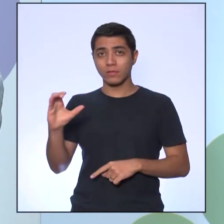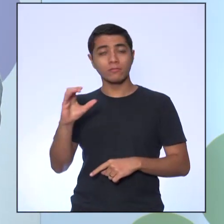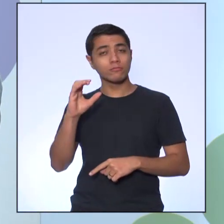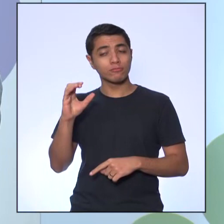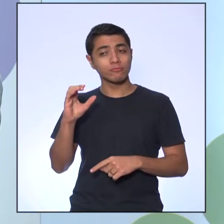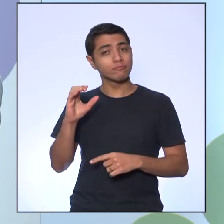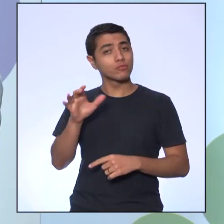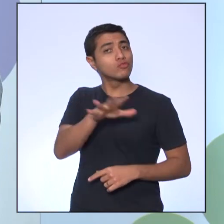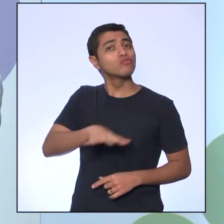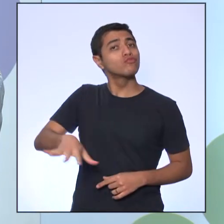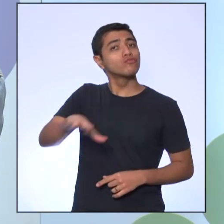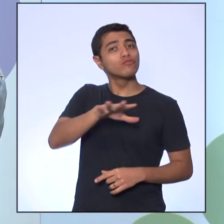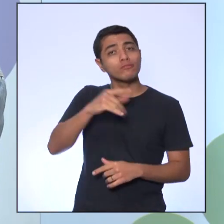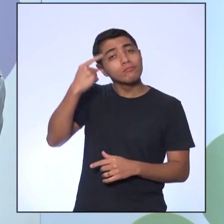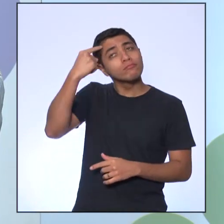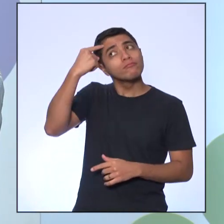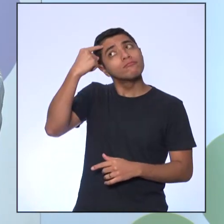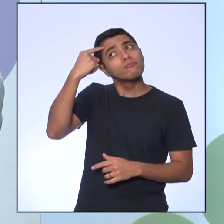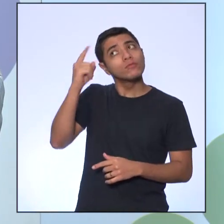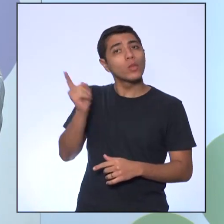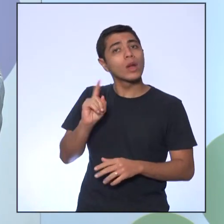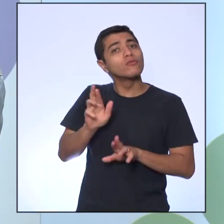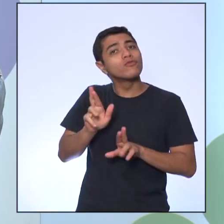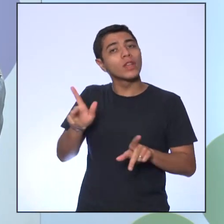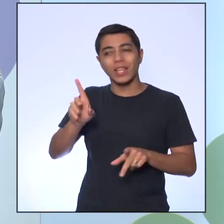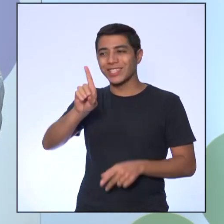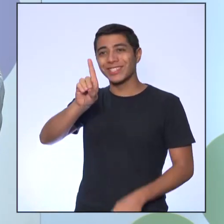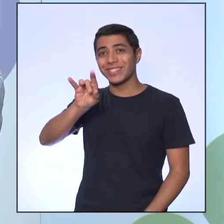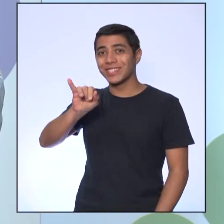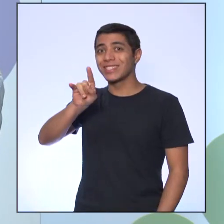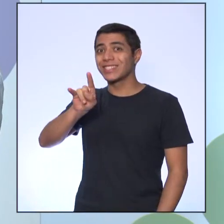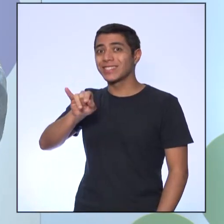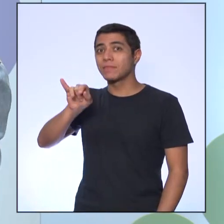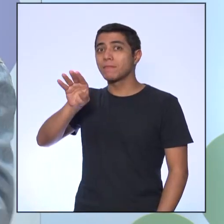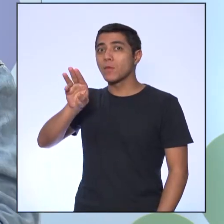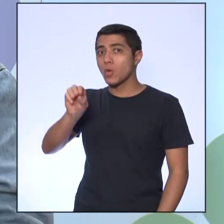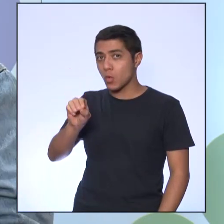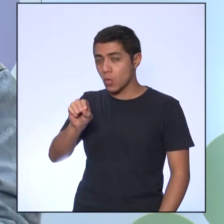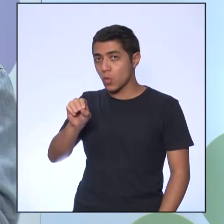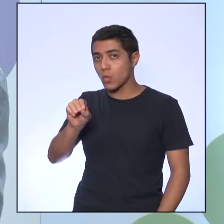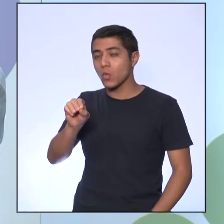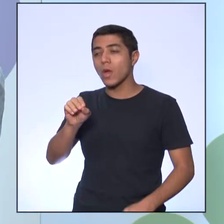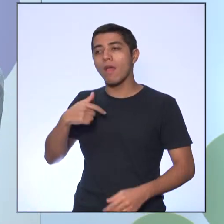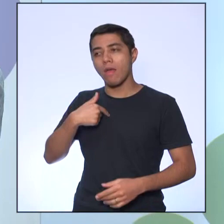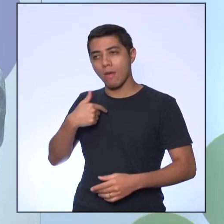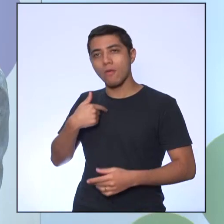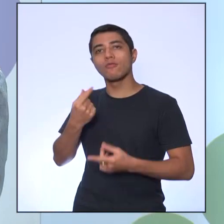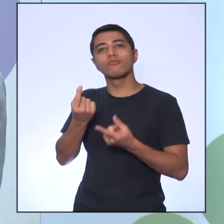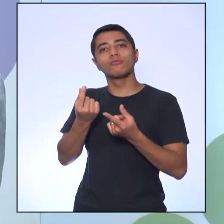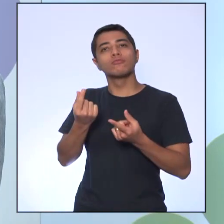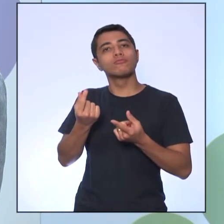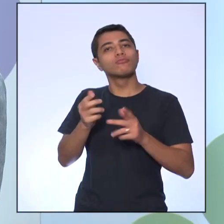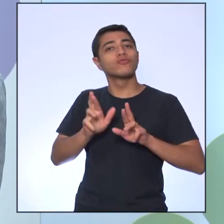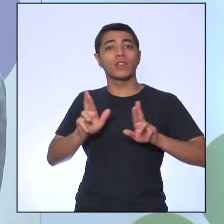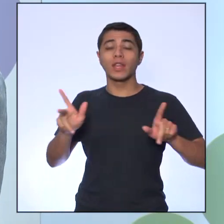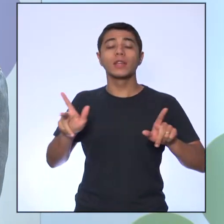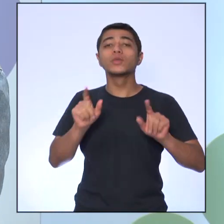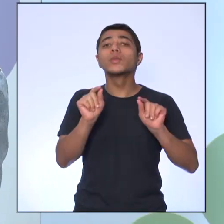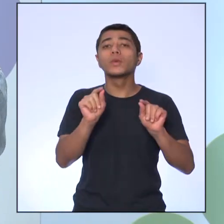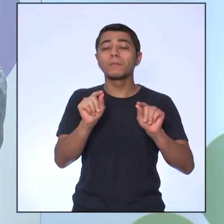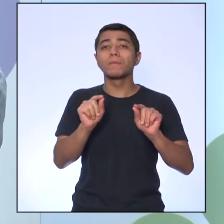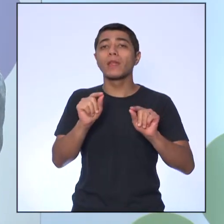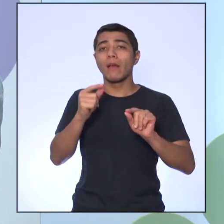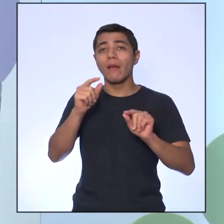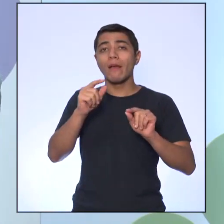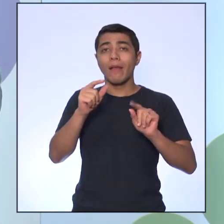contribuição obrigatória que o fiel tem que fazer à religião. Aqui ele estava achando que ele estava contribuindo para alguma obra da igreja e,